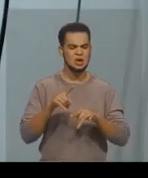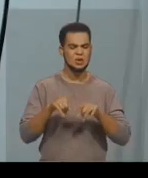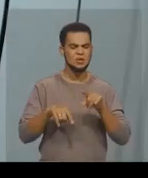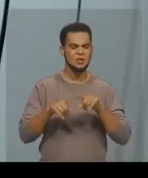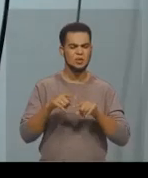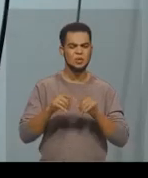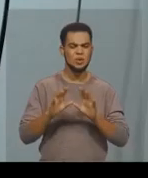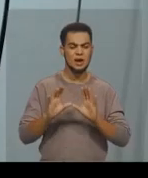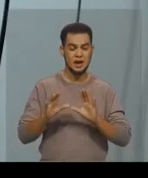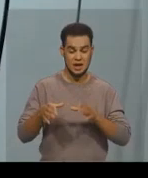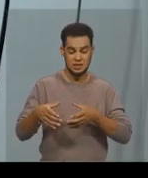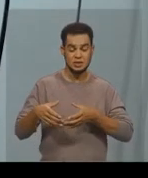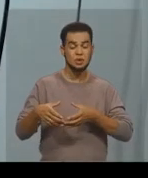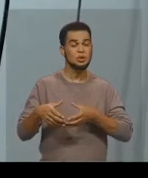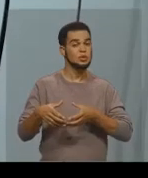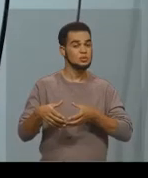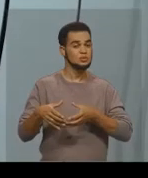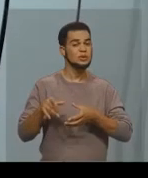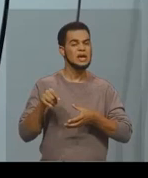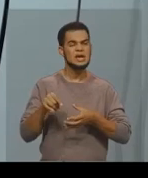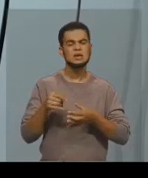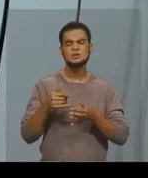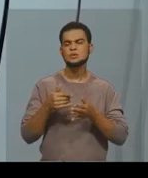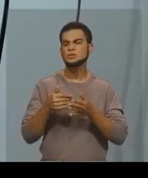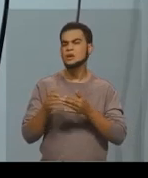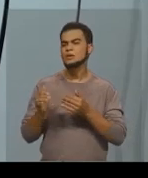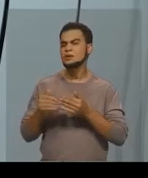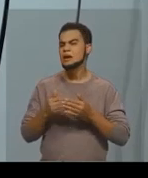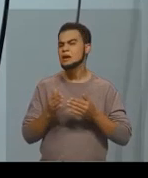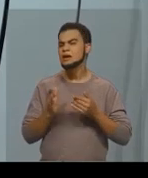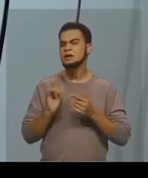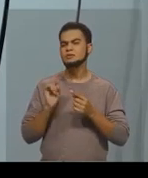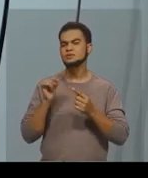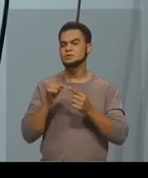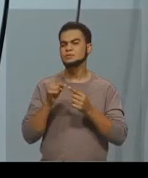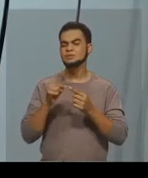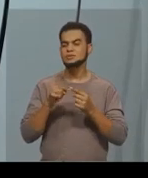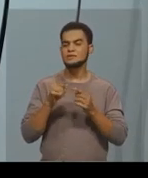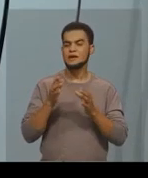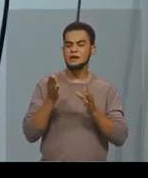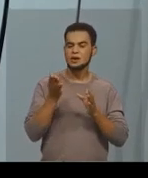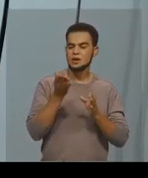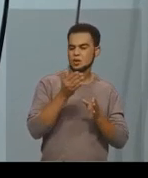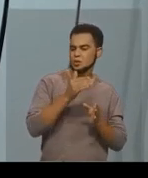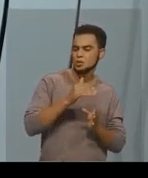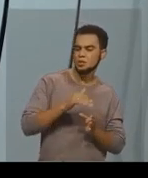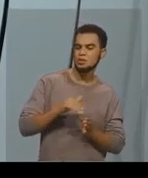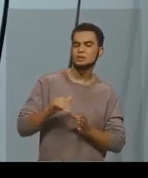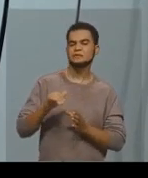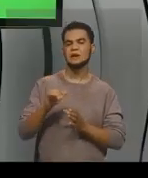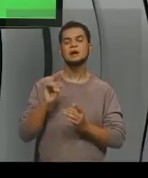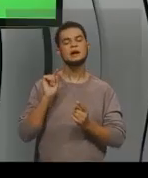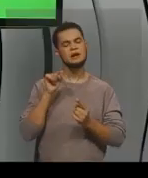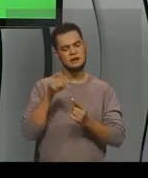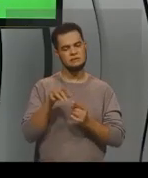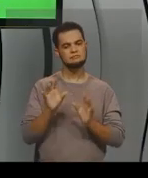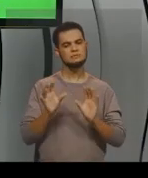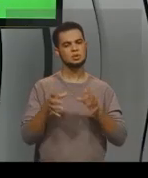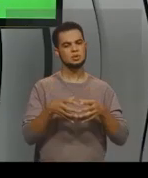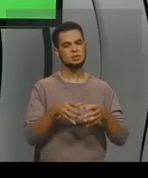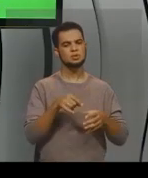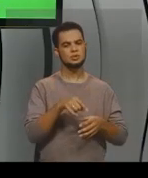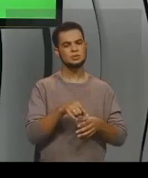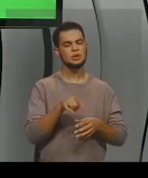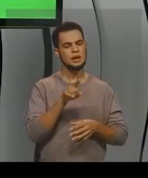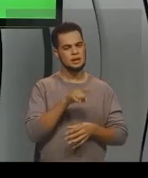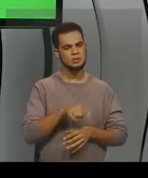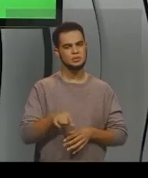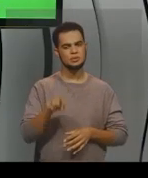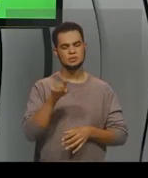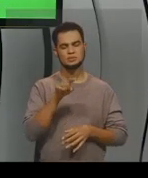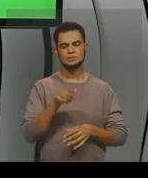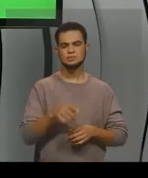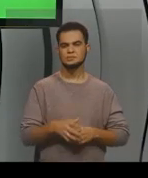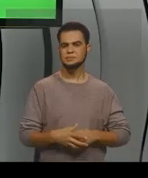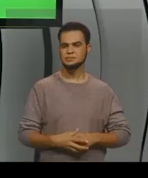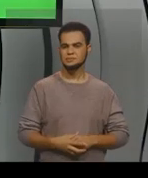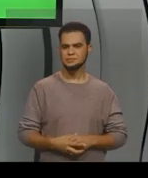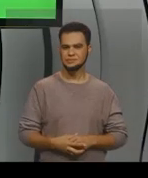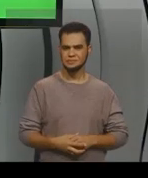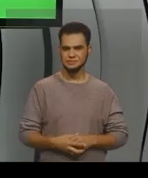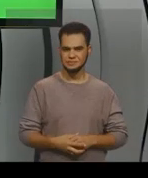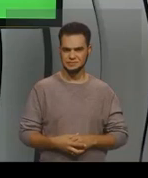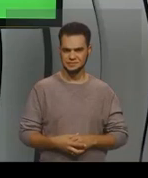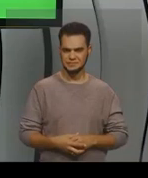qualquer figura espacial que, se tiver curva, entra nos corpos redondos, tá bom? Vamos para a próxima